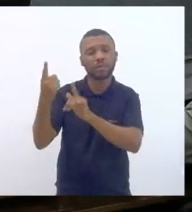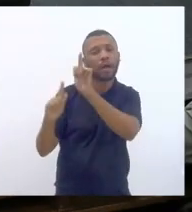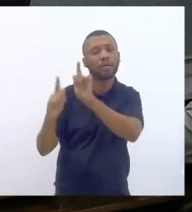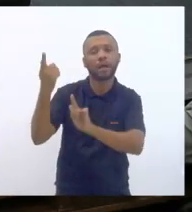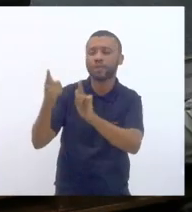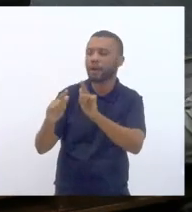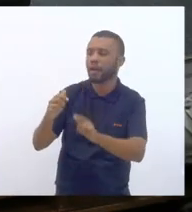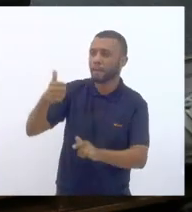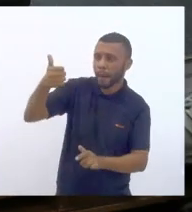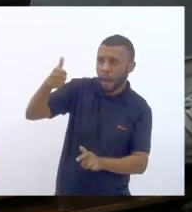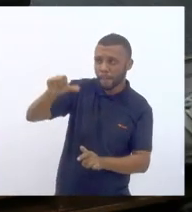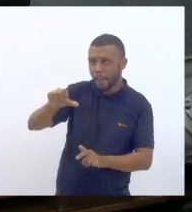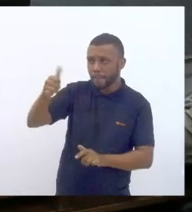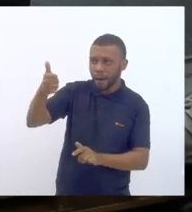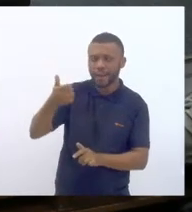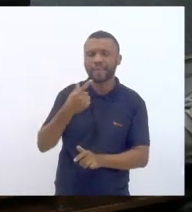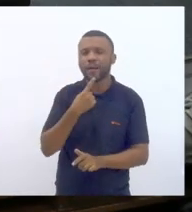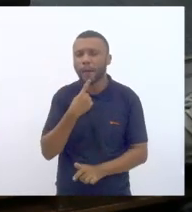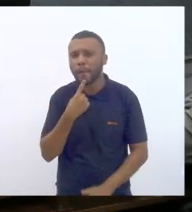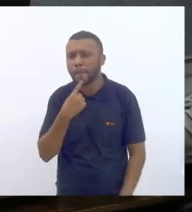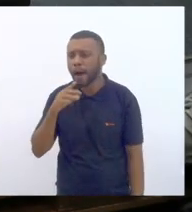Tutuca, eu acho que ela falou favorável, mas...